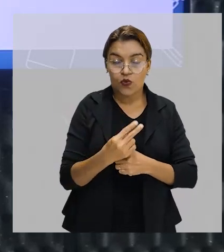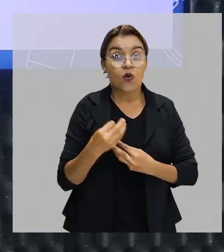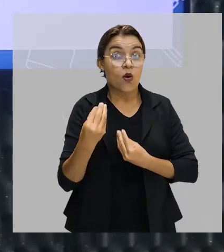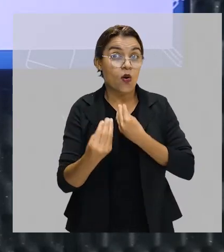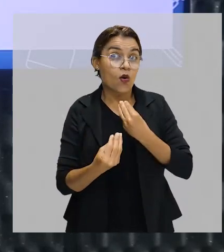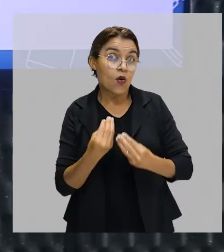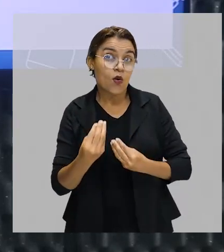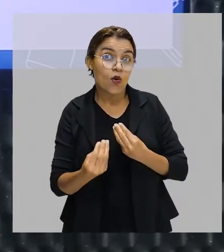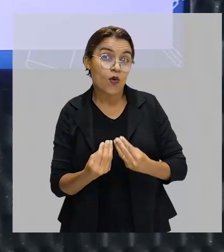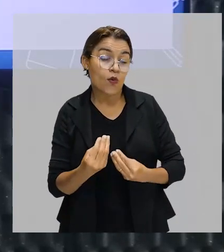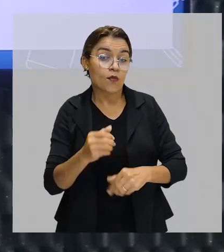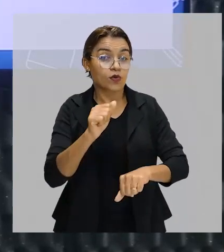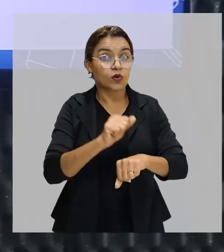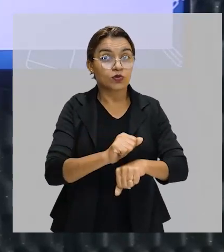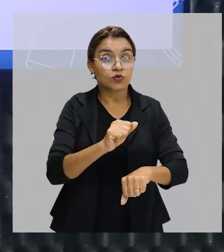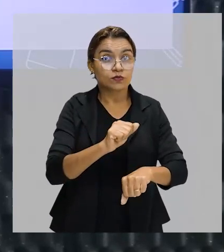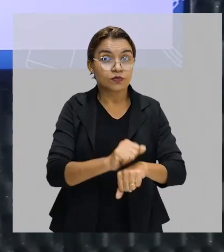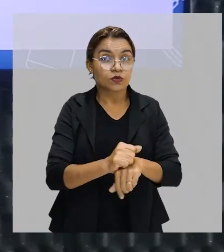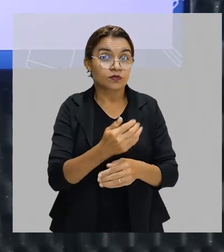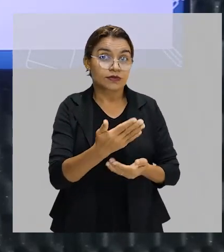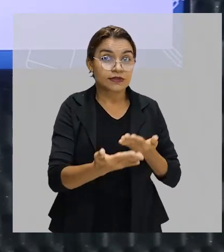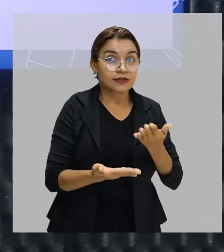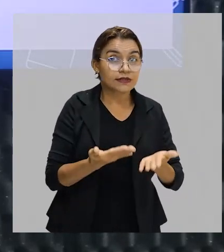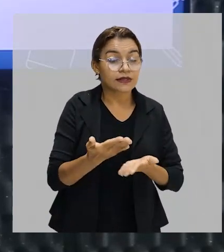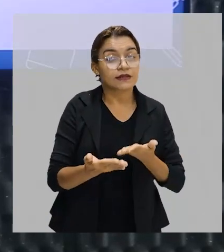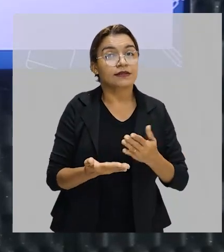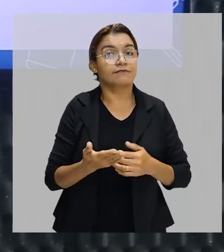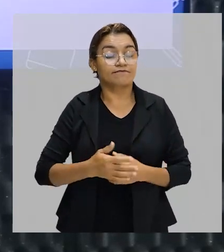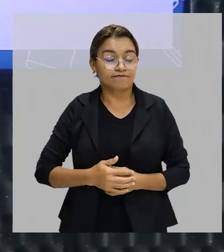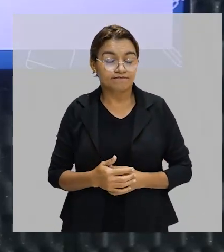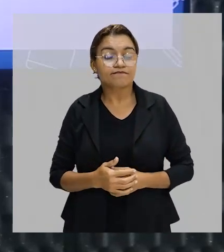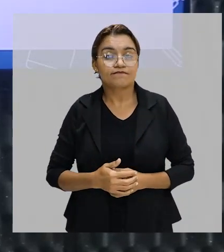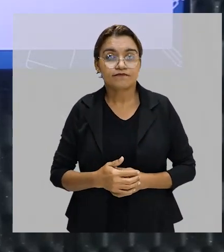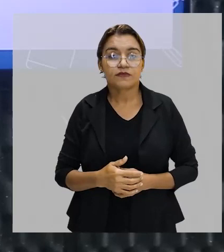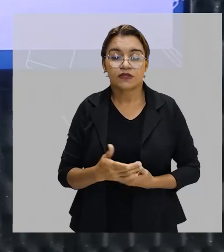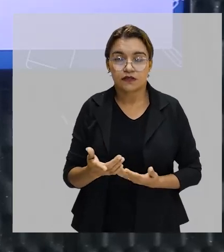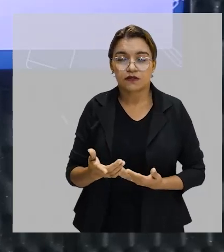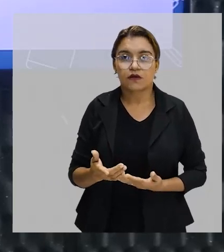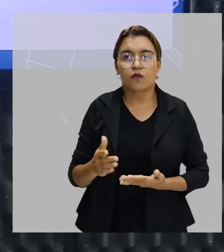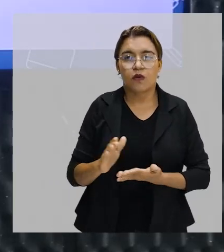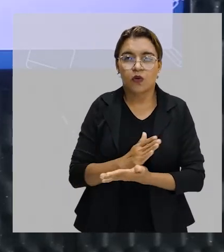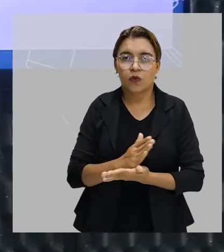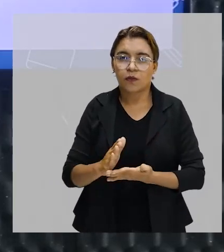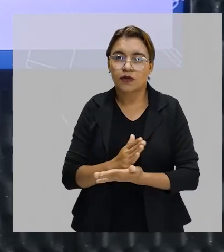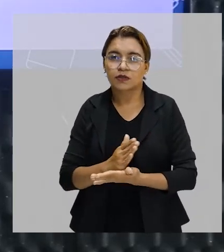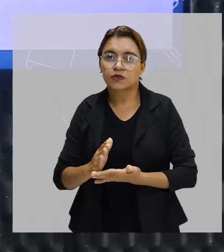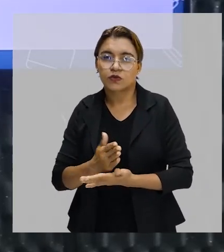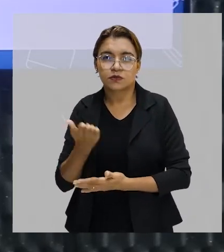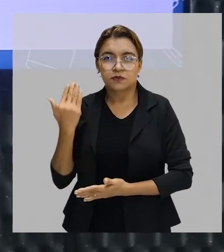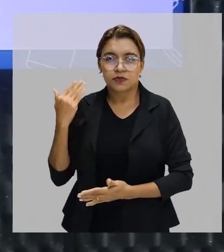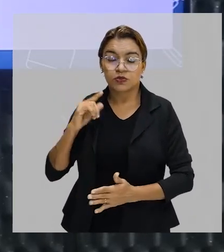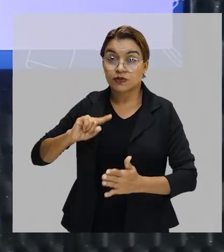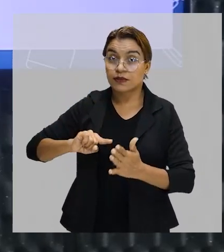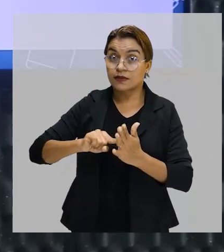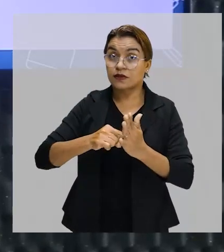eram tratados, enfim, era mais ou menos isso que se denunciava naquela época. E essa